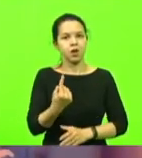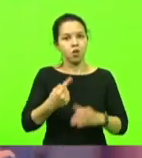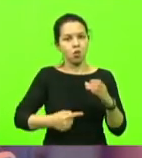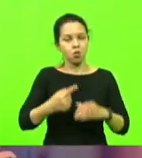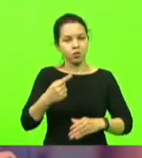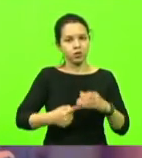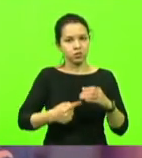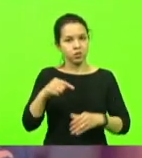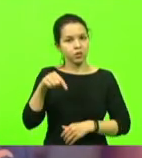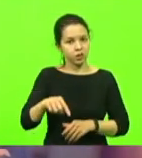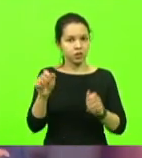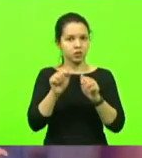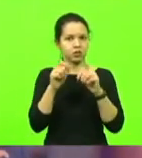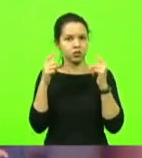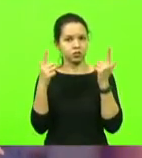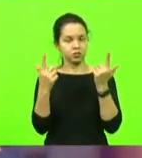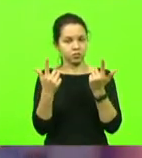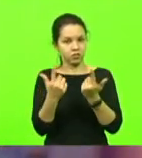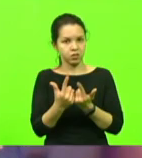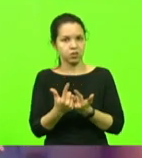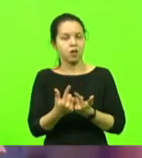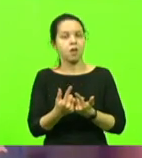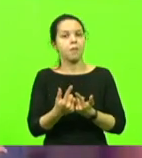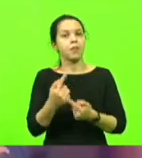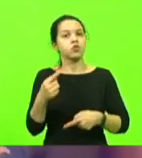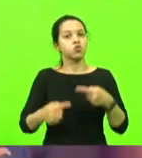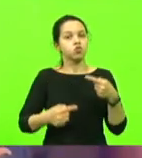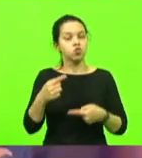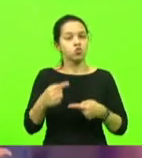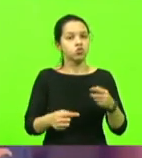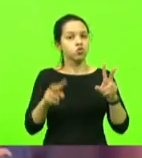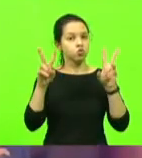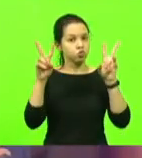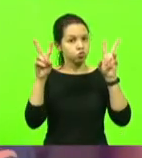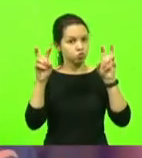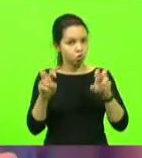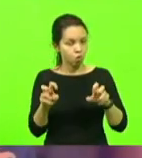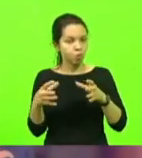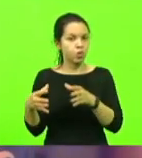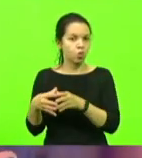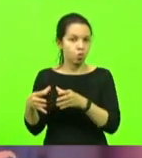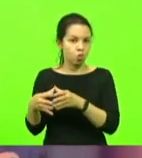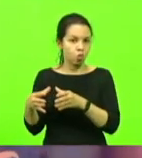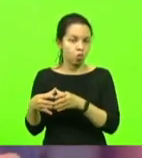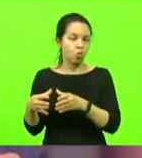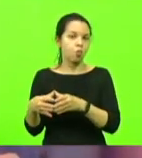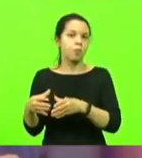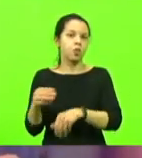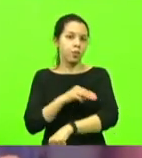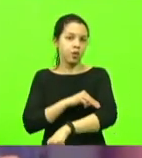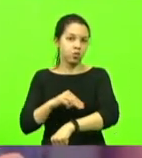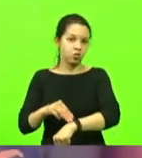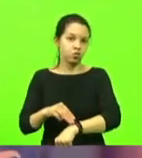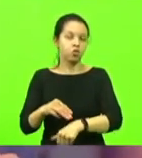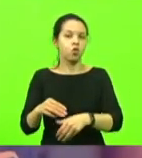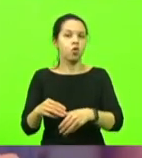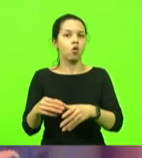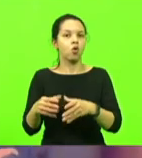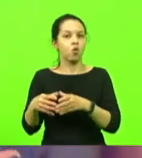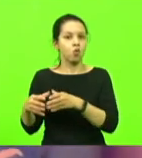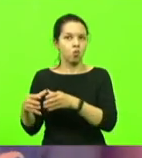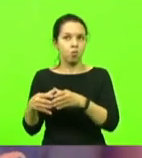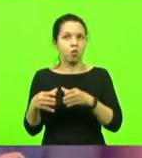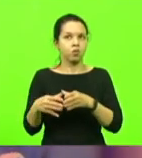na Assembleia Legislativa para tratar da categoria do magistério e das demais categorias, porque só temos